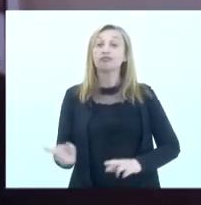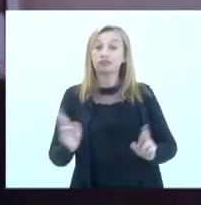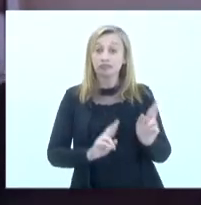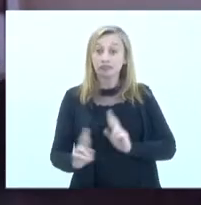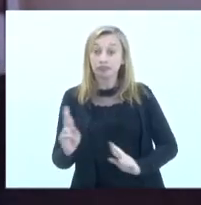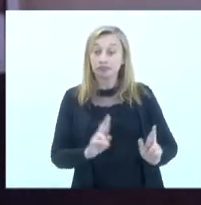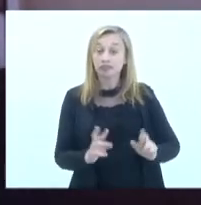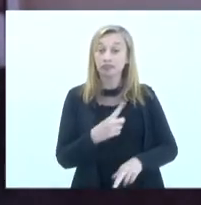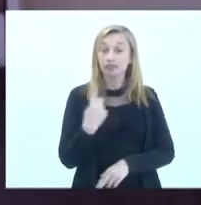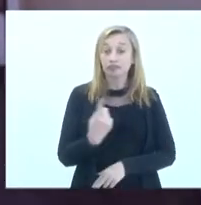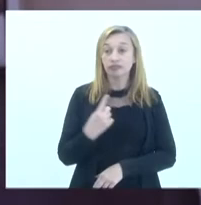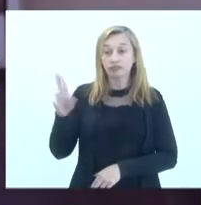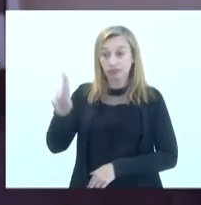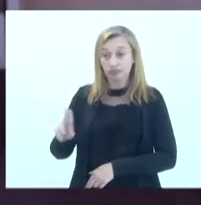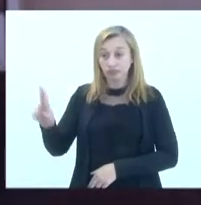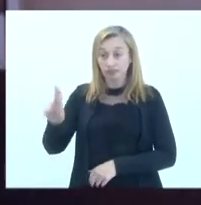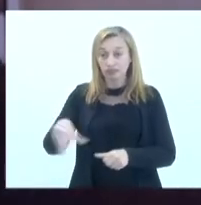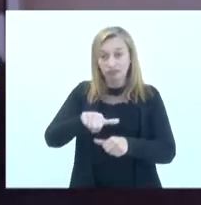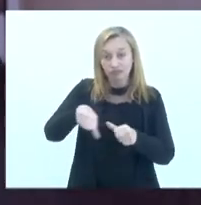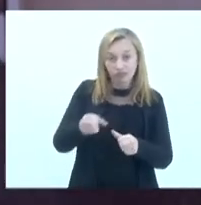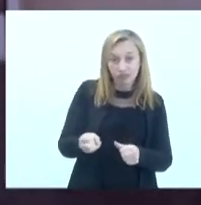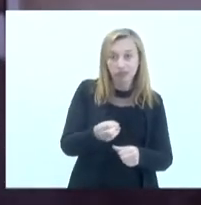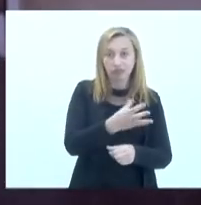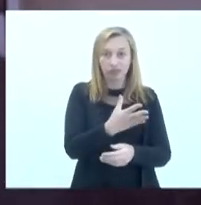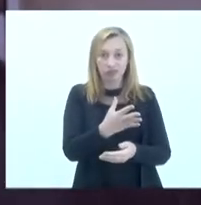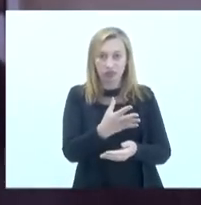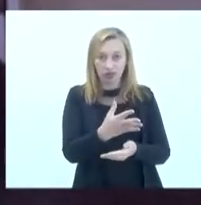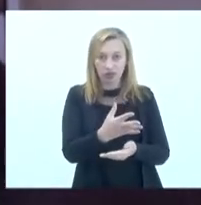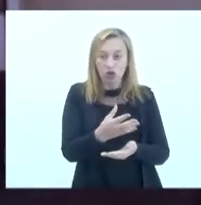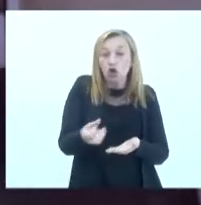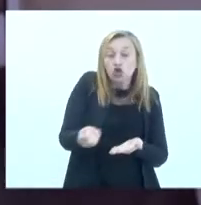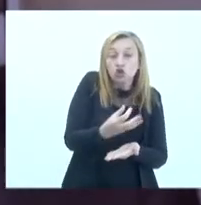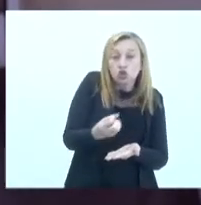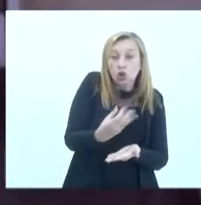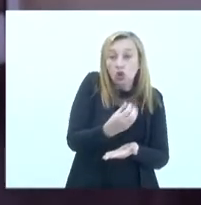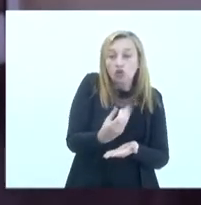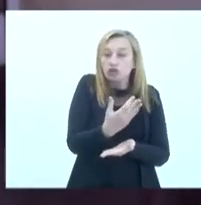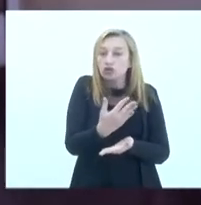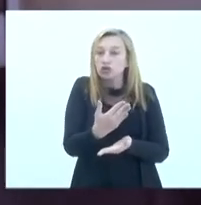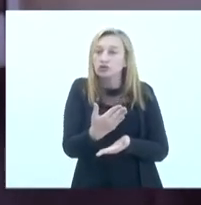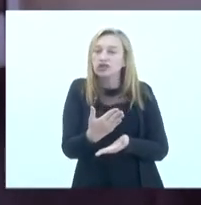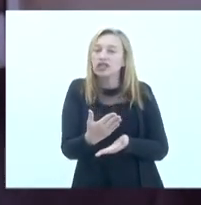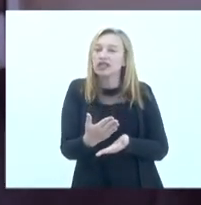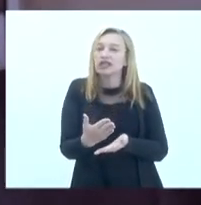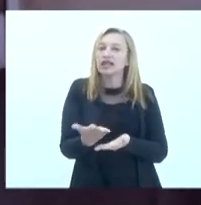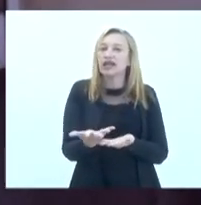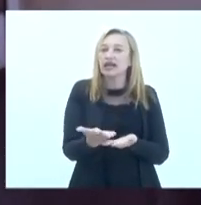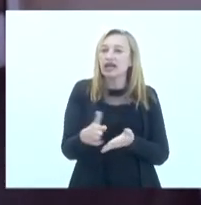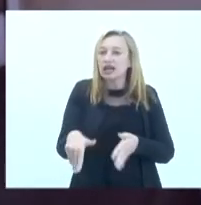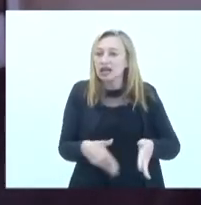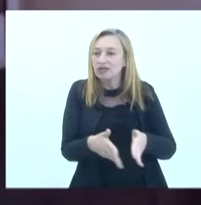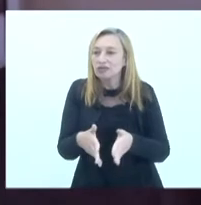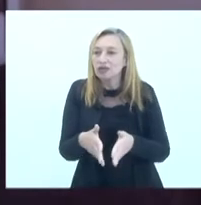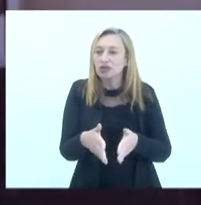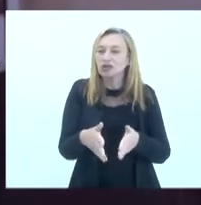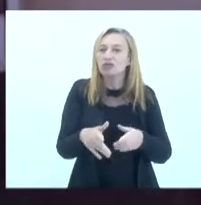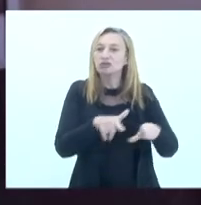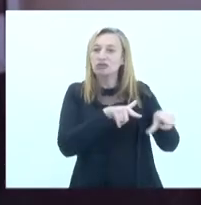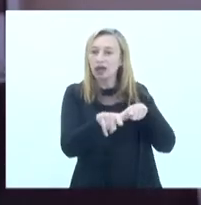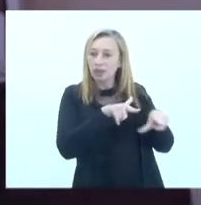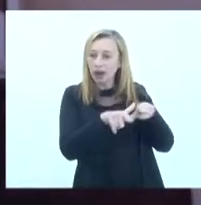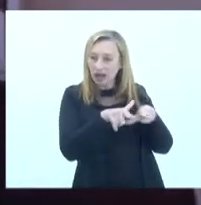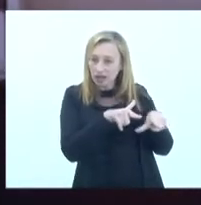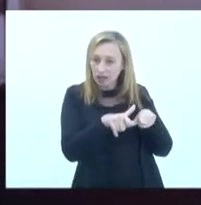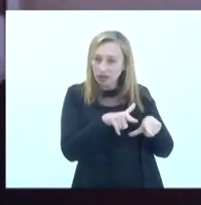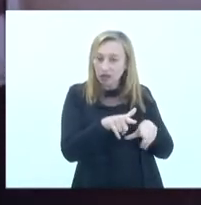da nossa universidade com a inovação, com a exploração de novos caminhos de geração de emprego e renda, por exemplo,